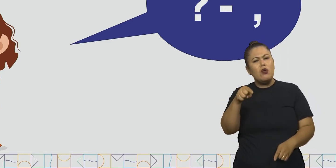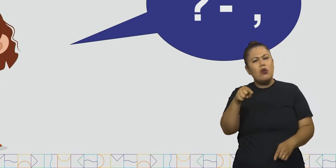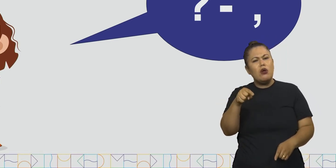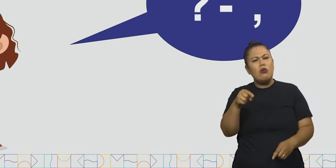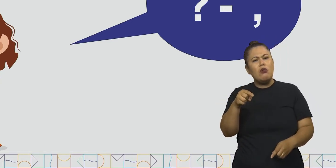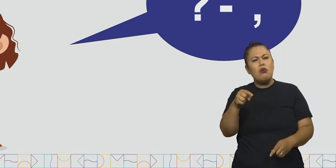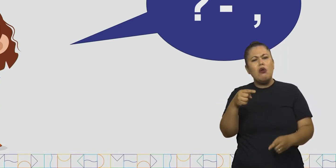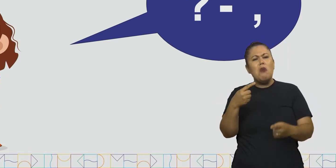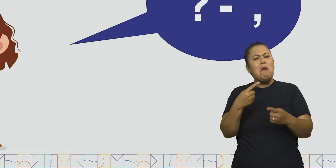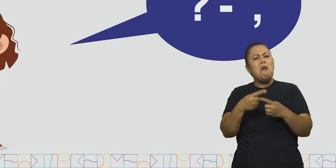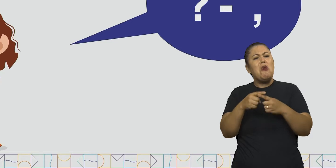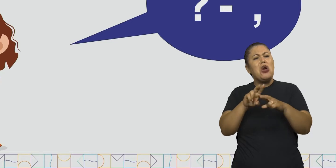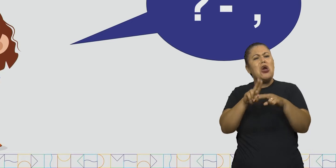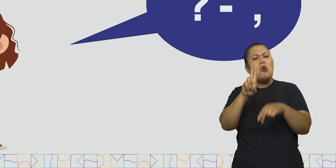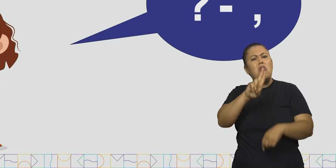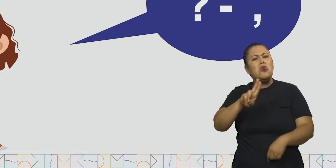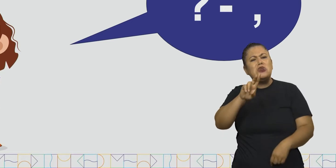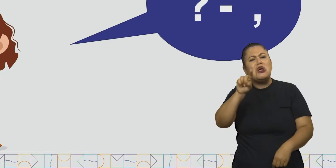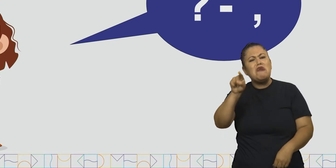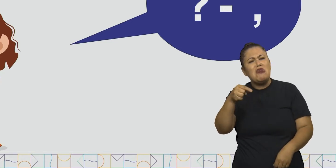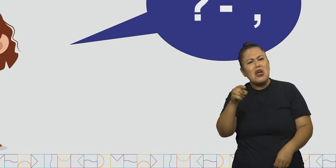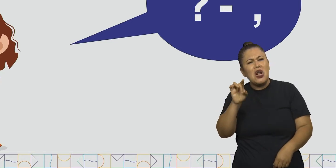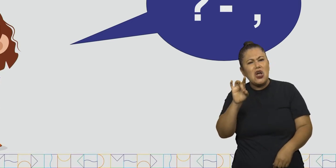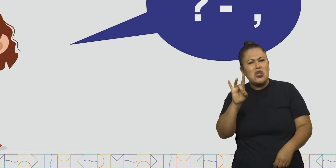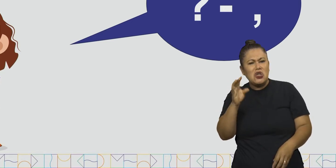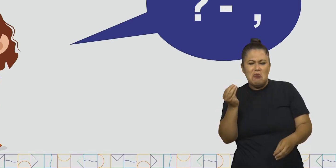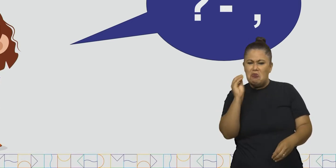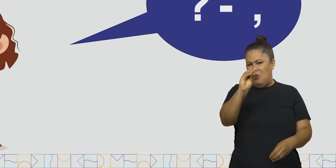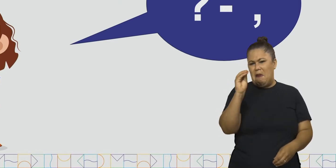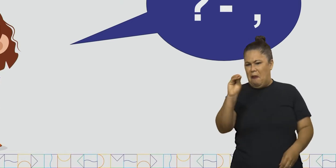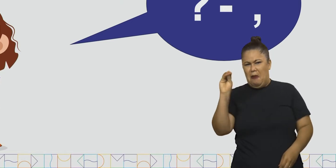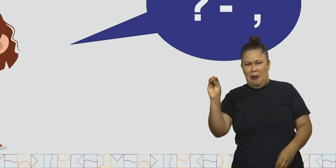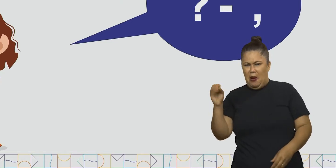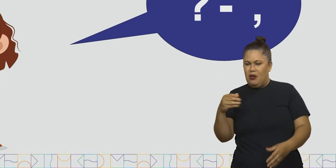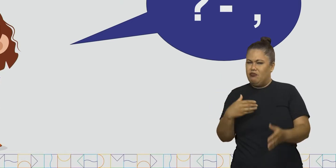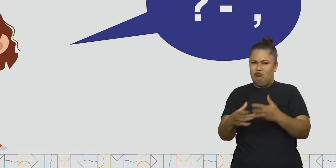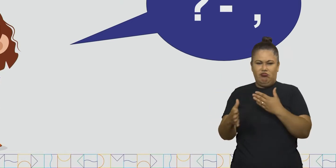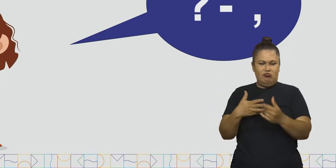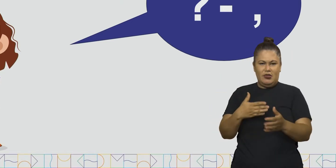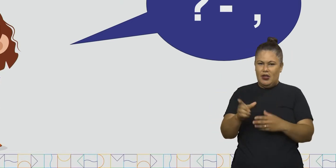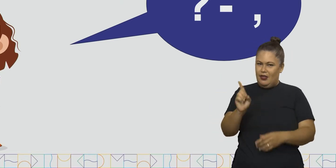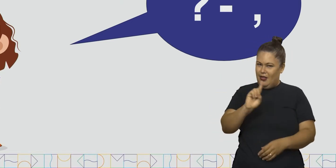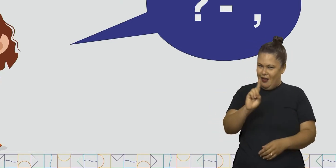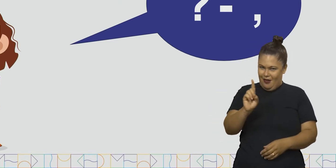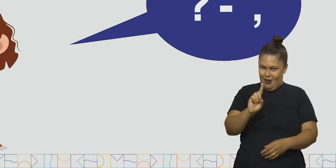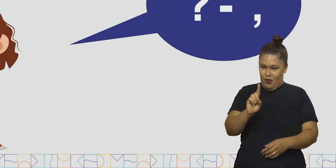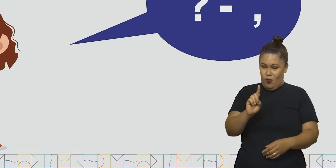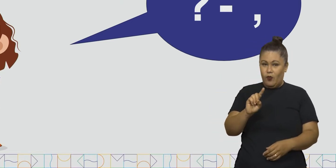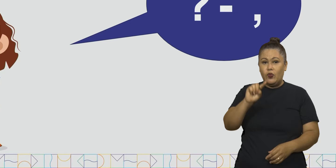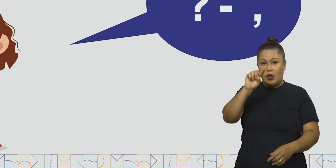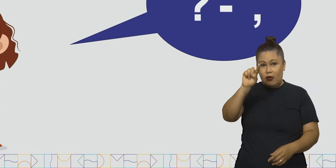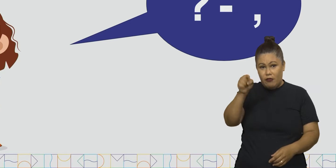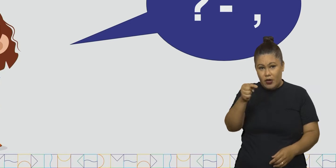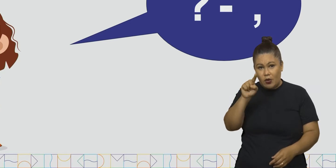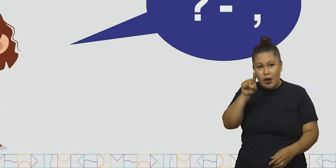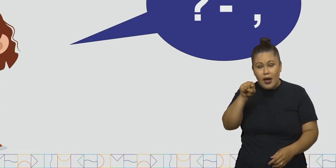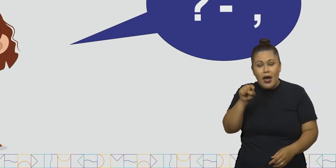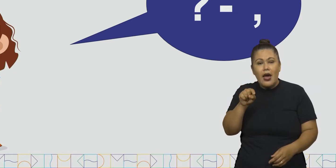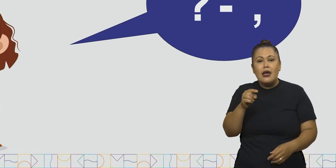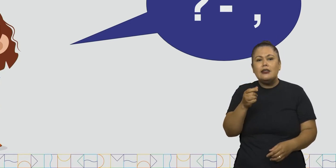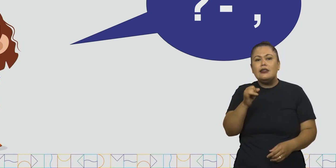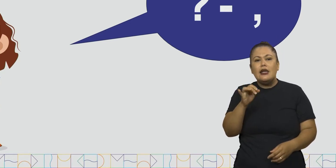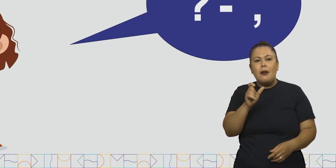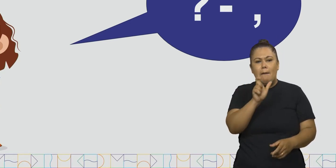que serve a vírgula? Não é para enfeitar seu texto, viu? Uma das várias funções dela é